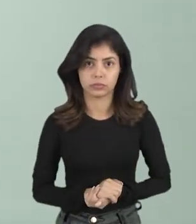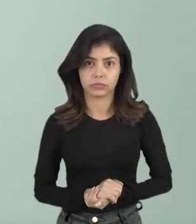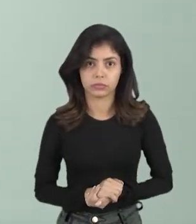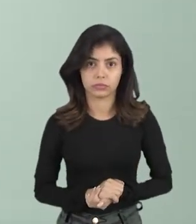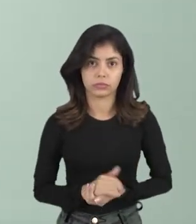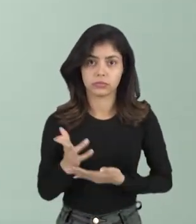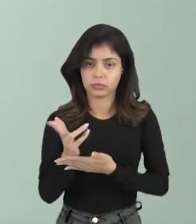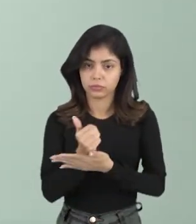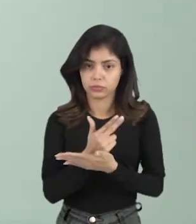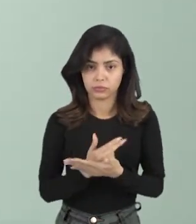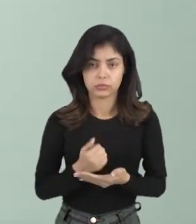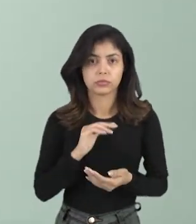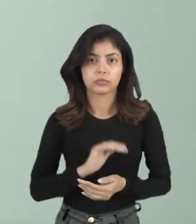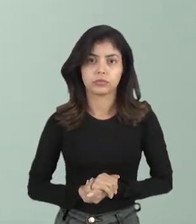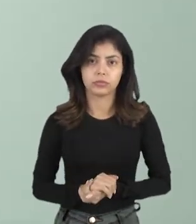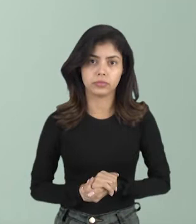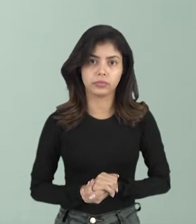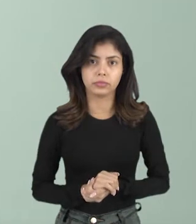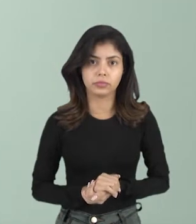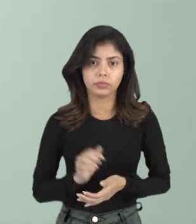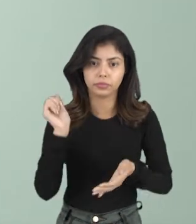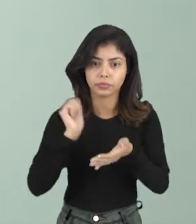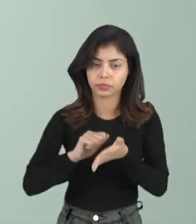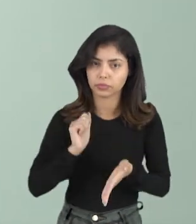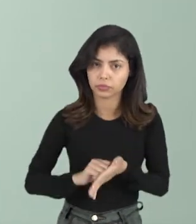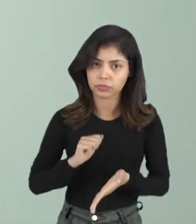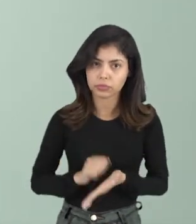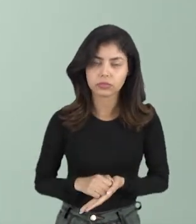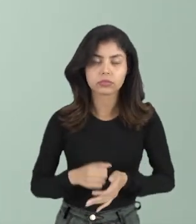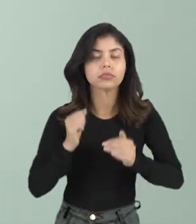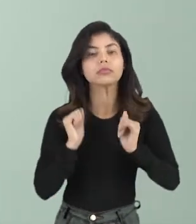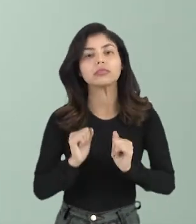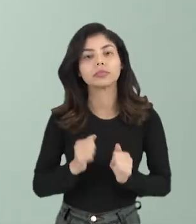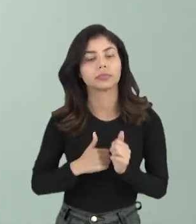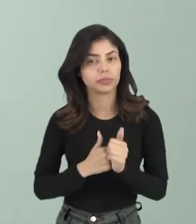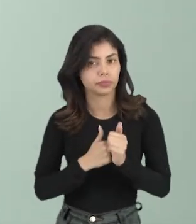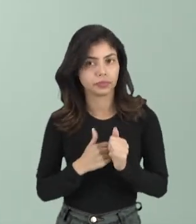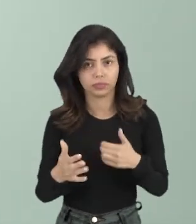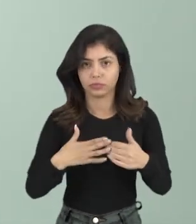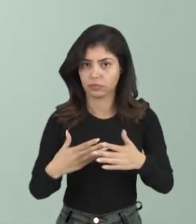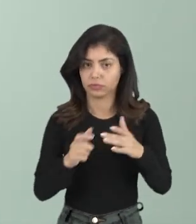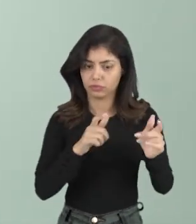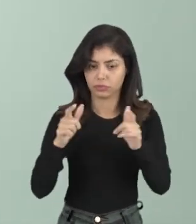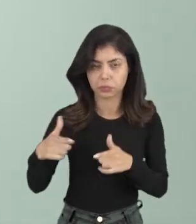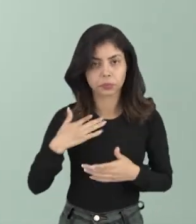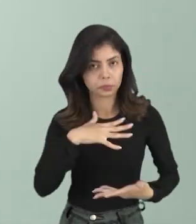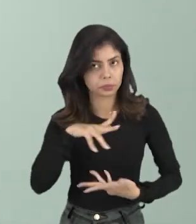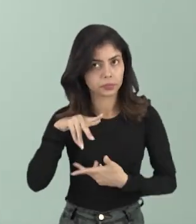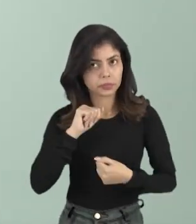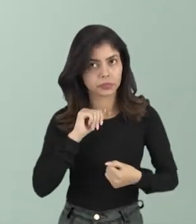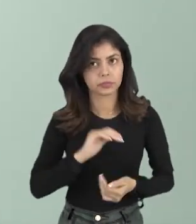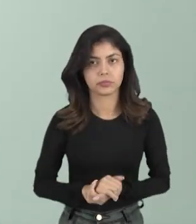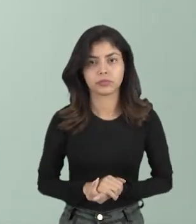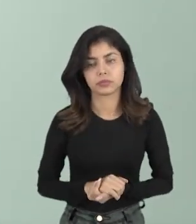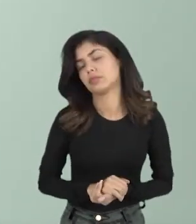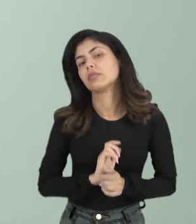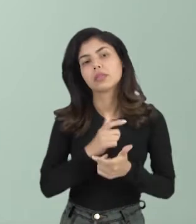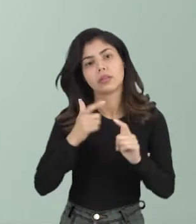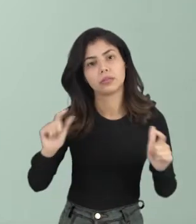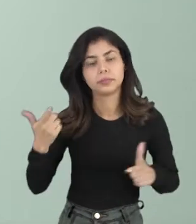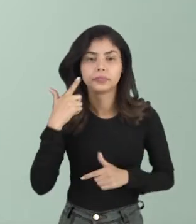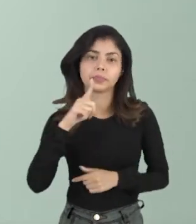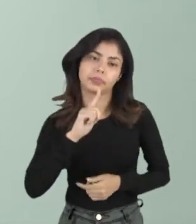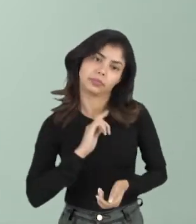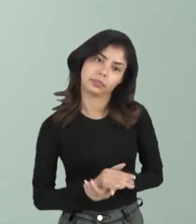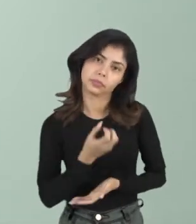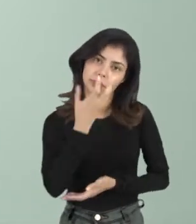uma arte que vai ser registrada e pode ser acompanhada em qualquer lugar do mundo. Esse é um grande ganho